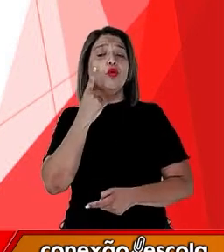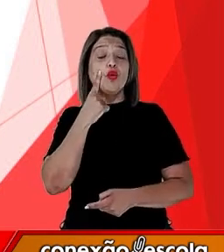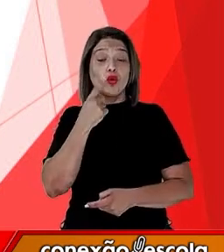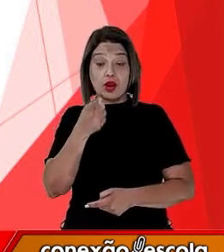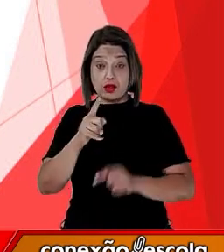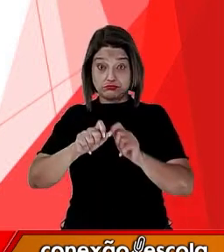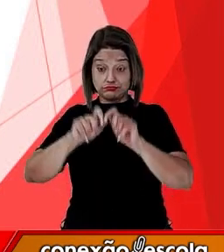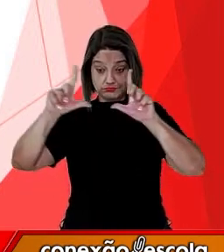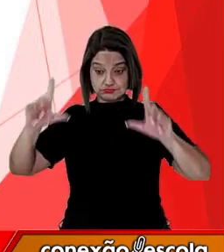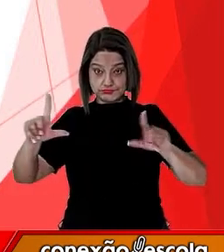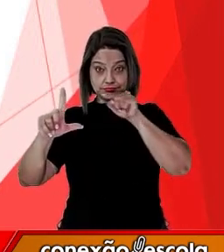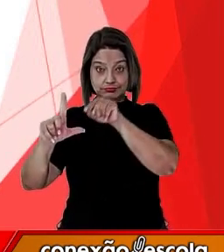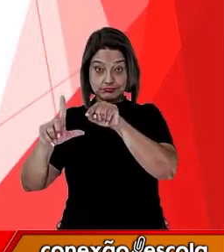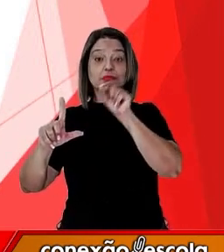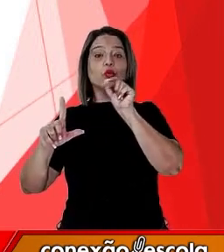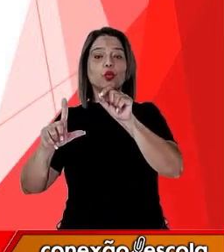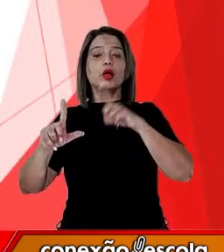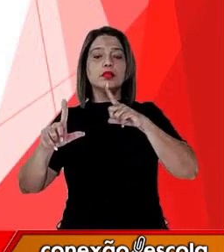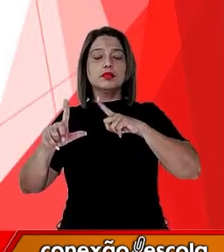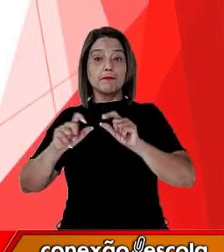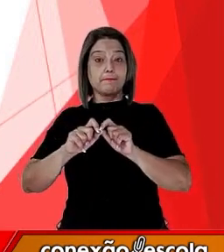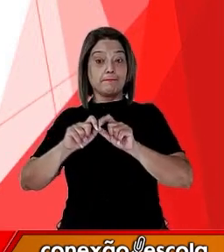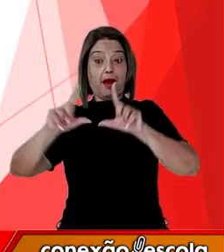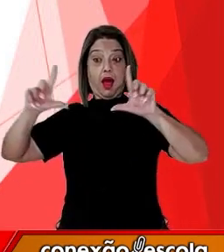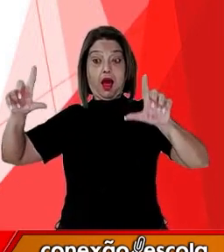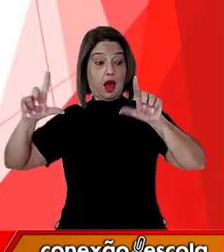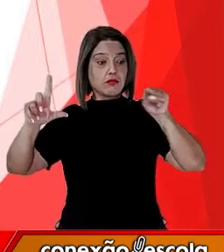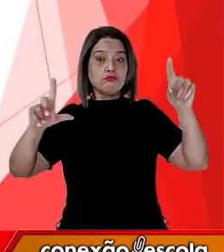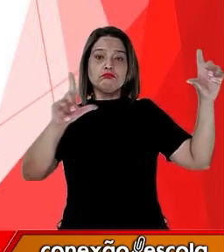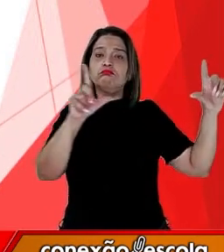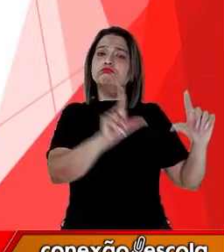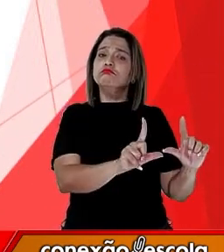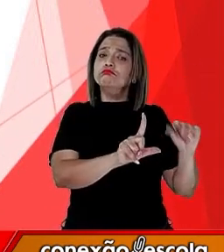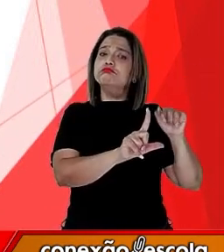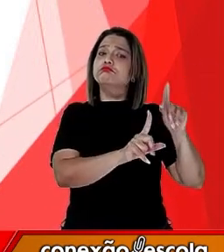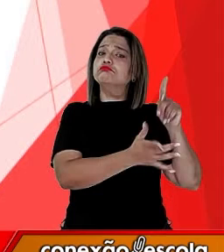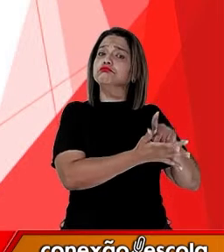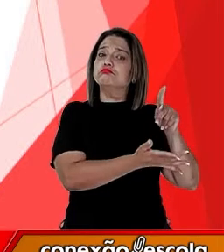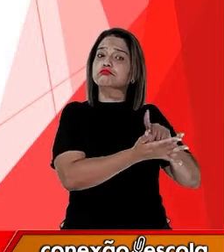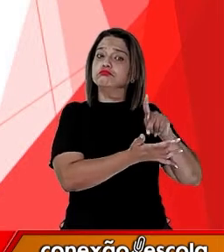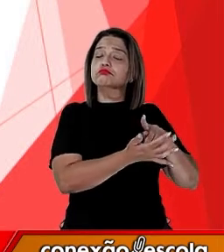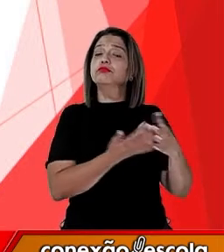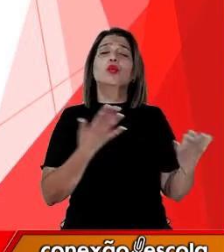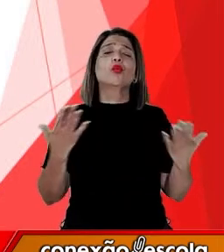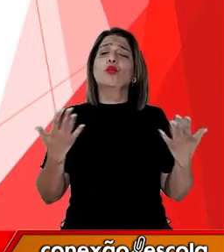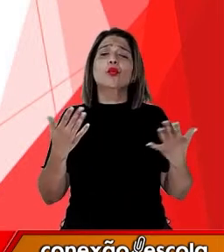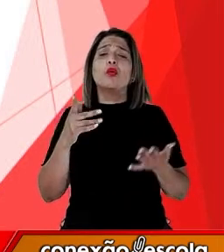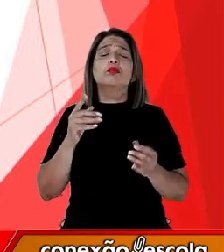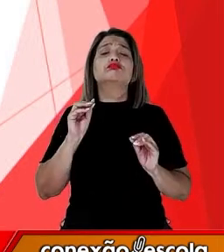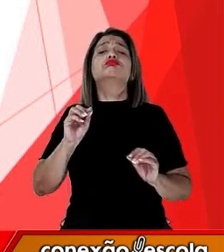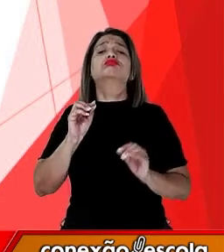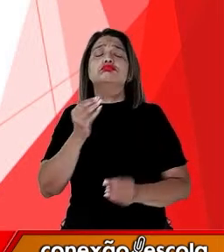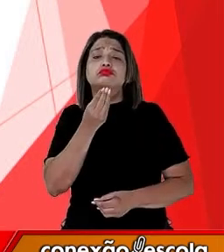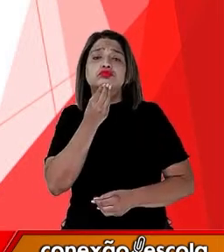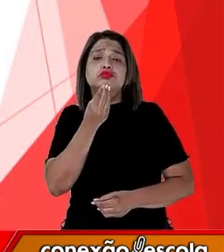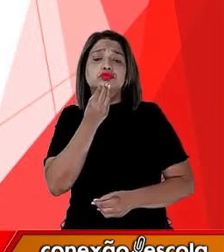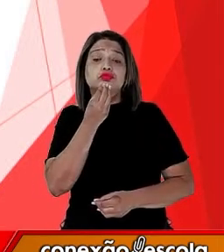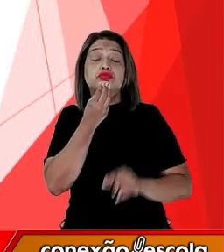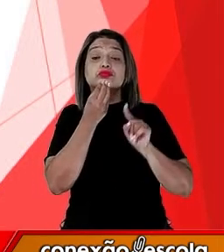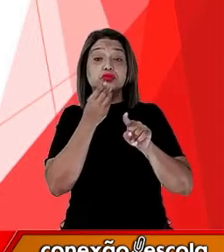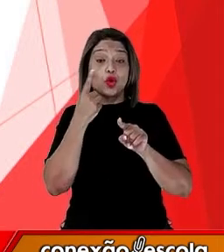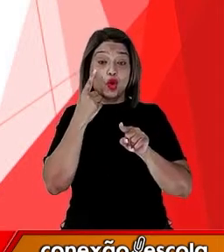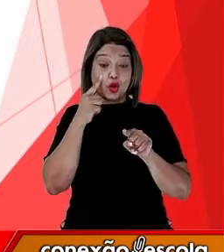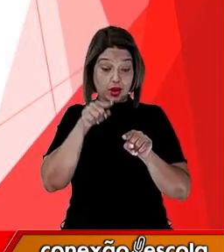segunda figura é uma ampliação da primeira, da figura original. Por qual motivo? O quadradinho ele